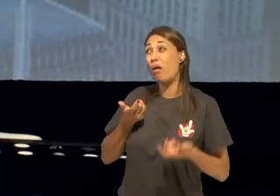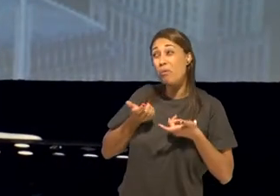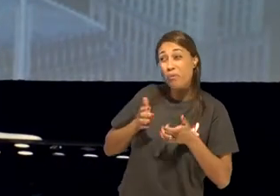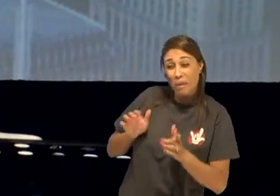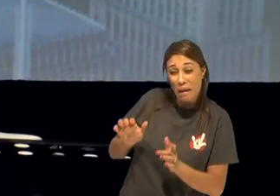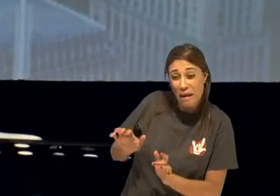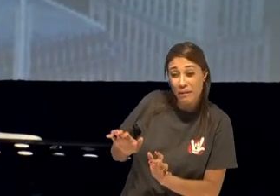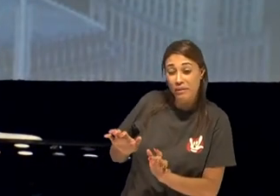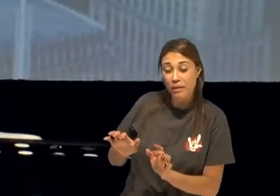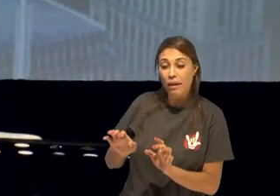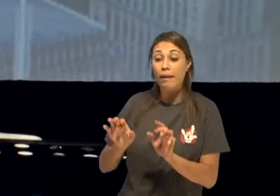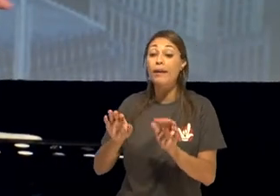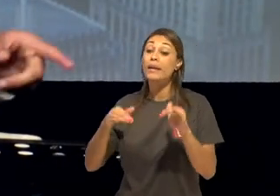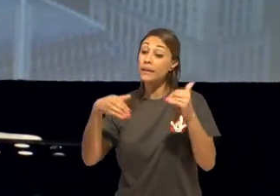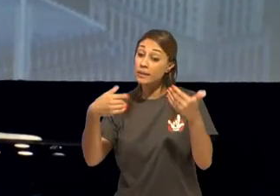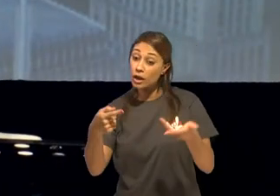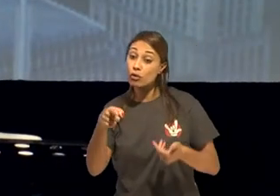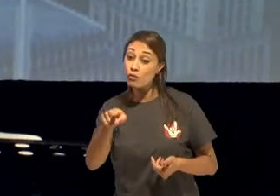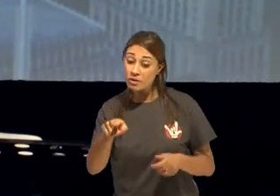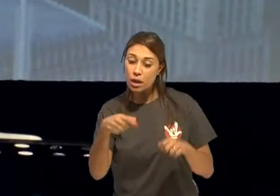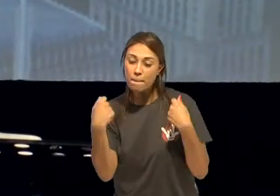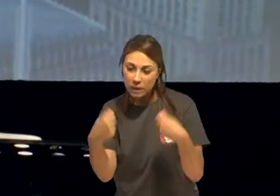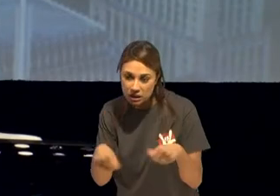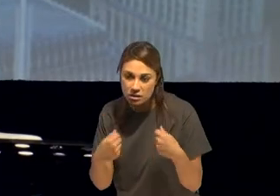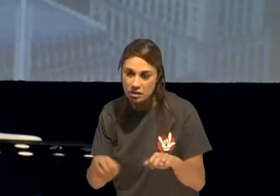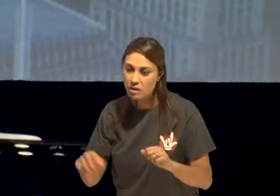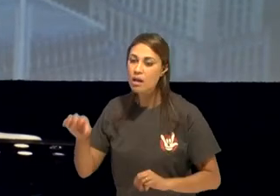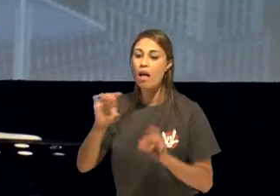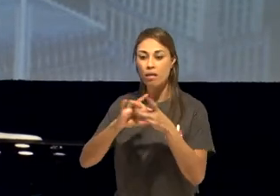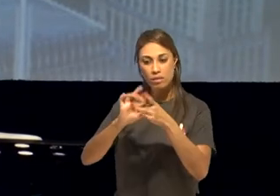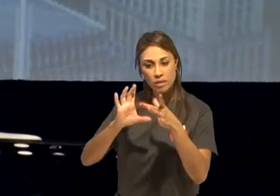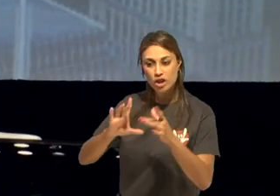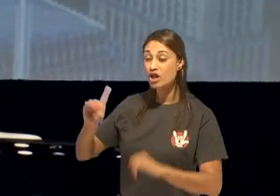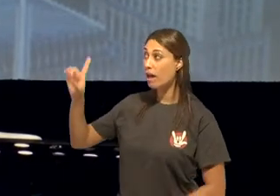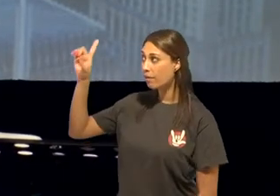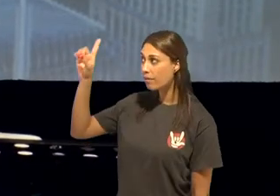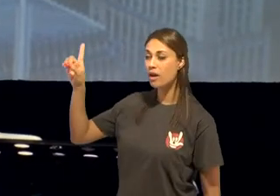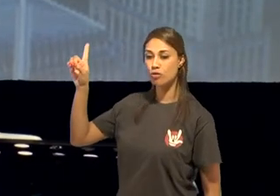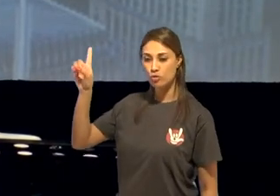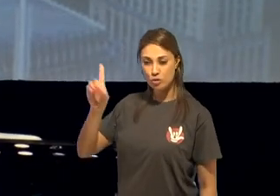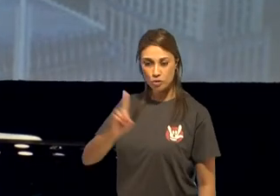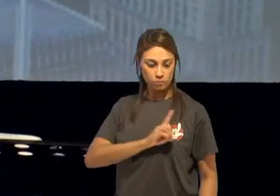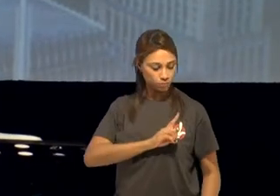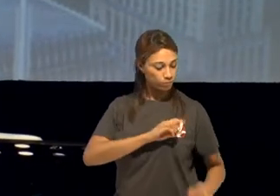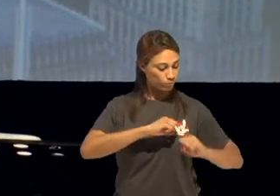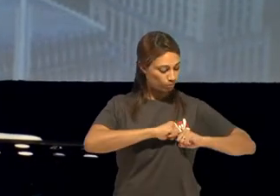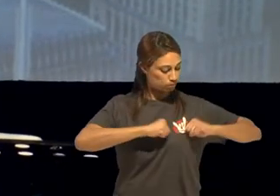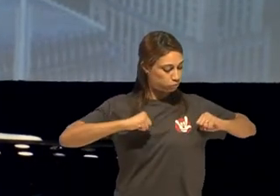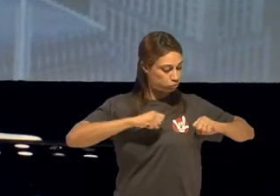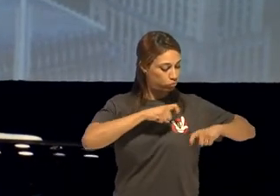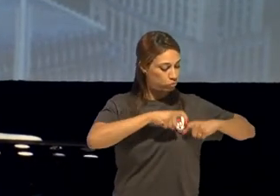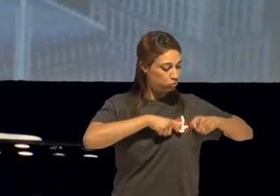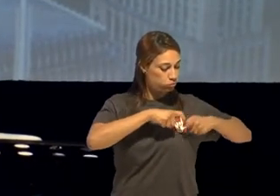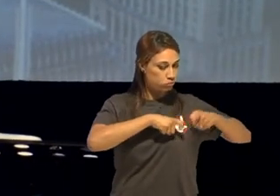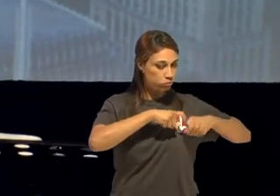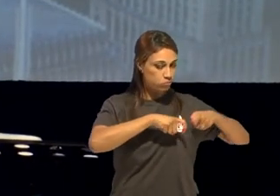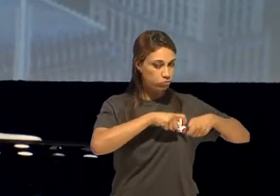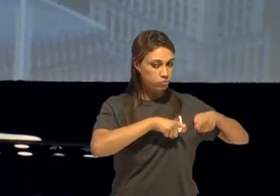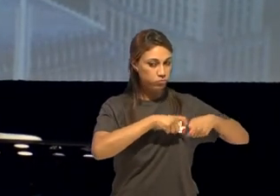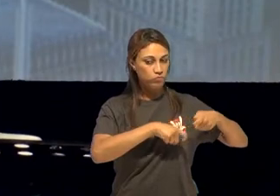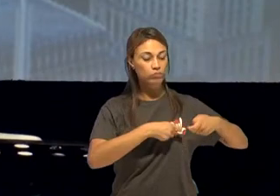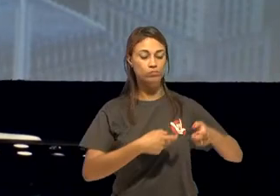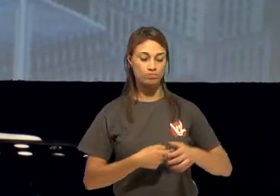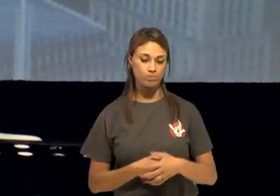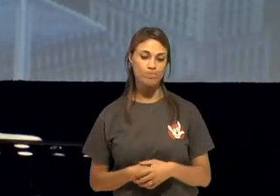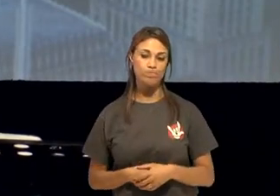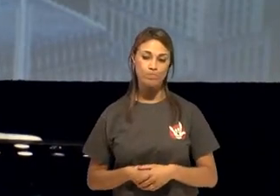mostrar. E ser cavado por homens. Permita ser cavado. Porque quem não é cavado, não pode